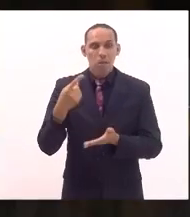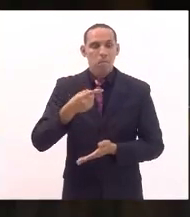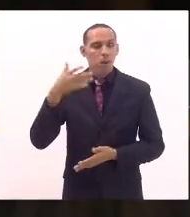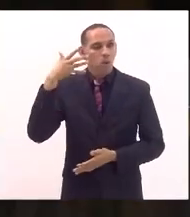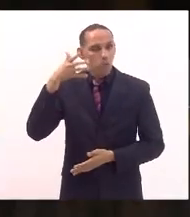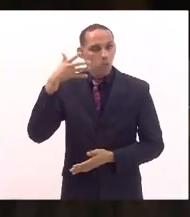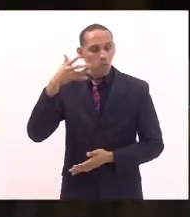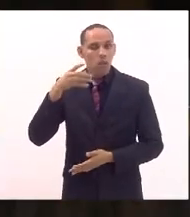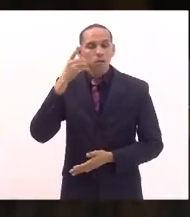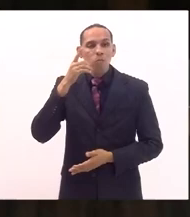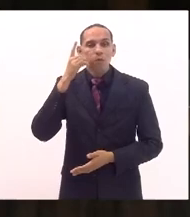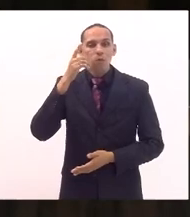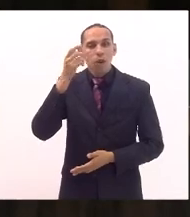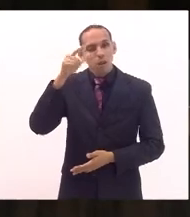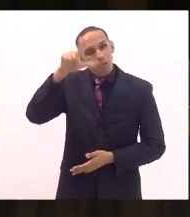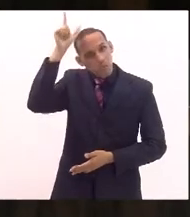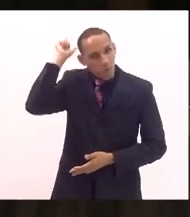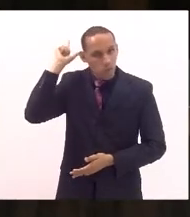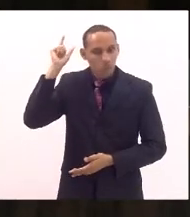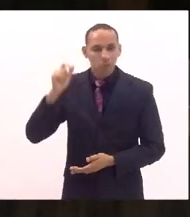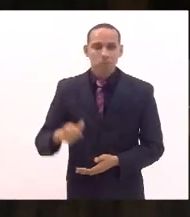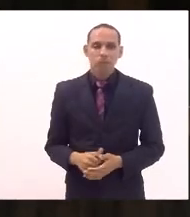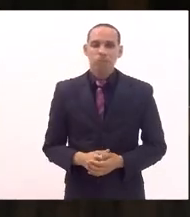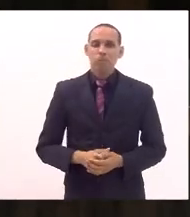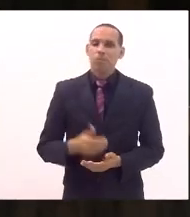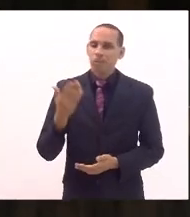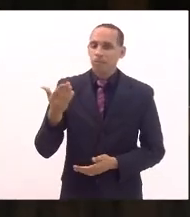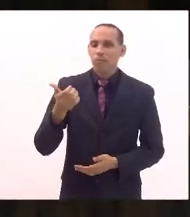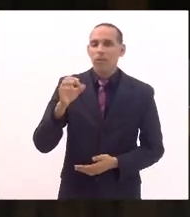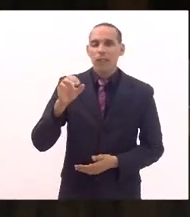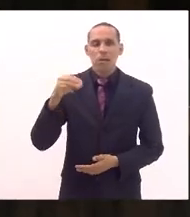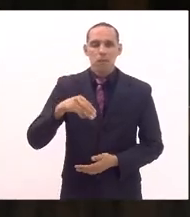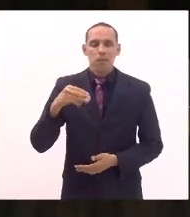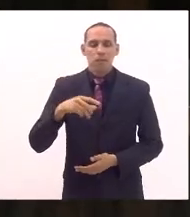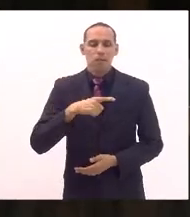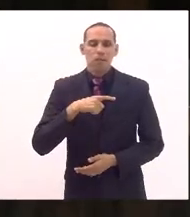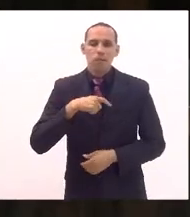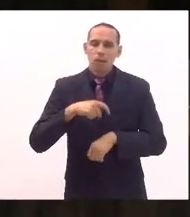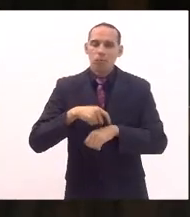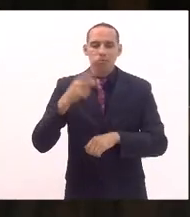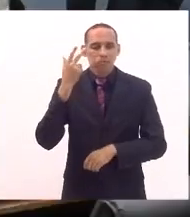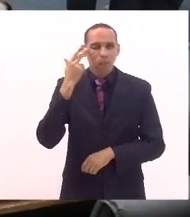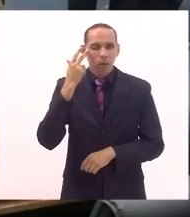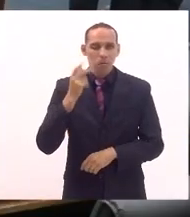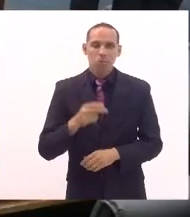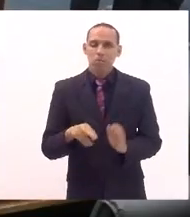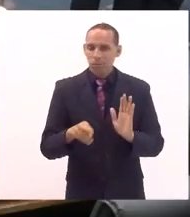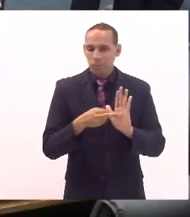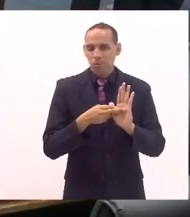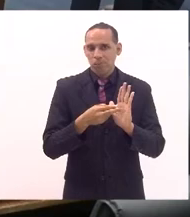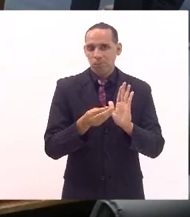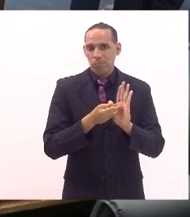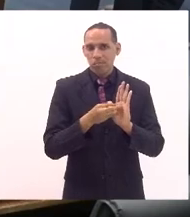primeiro orador inscrito o Nobre Deputado Luiz Paulo uma silêncio dispõe de dez minutos no tempo regimental